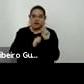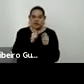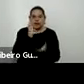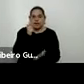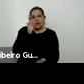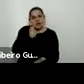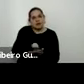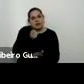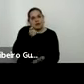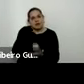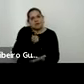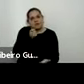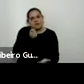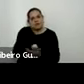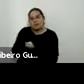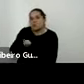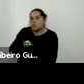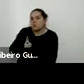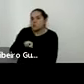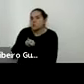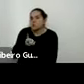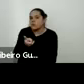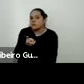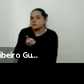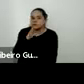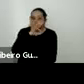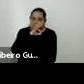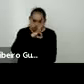da continuidade dos R$ 600,